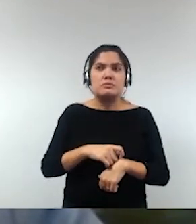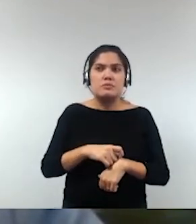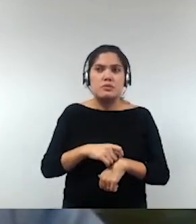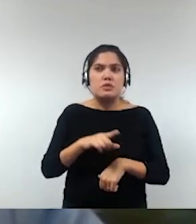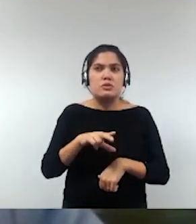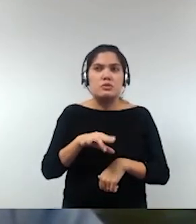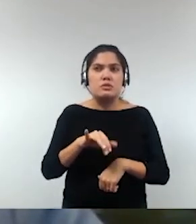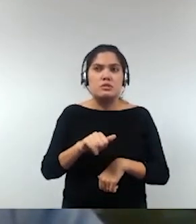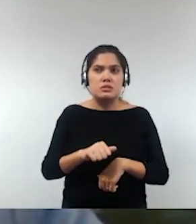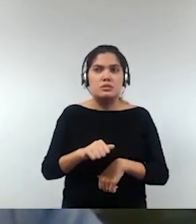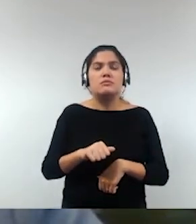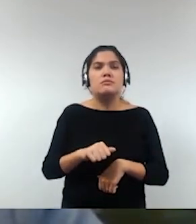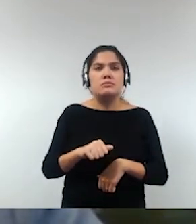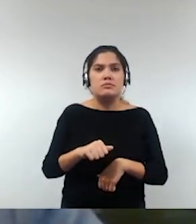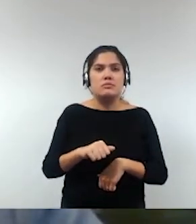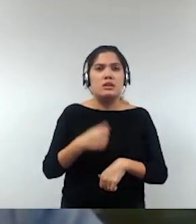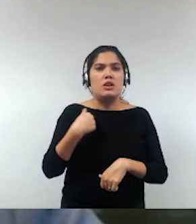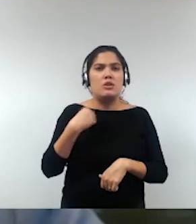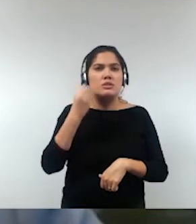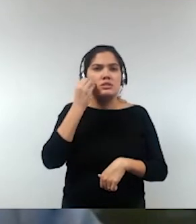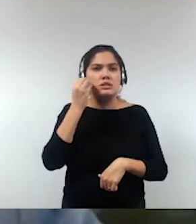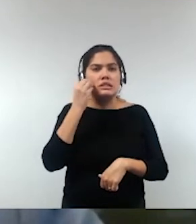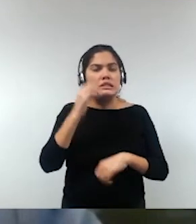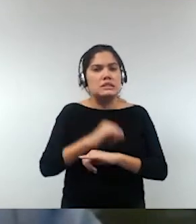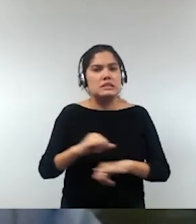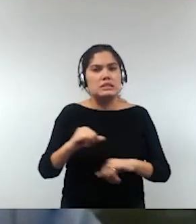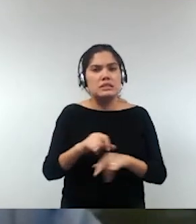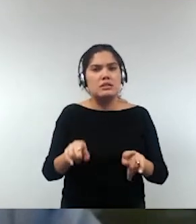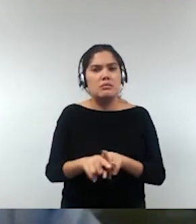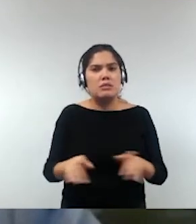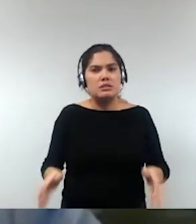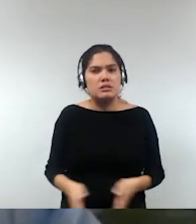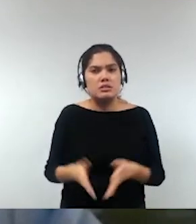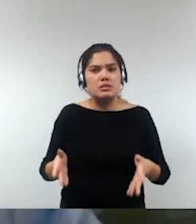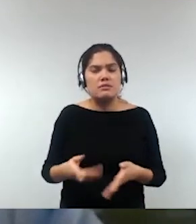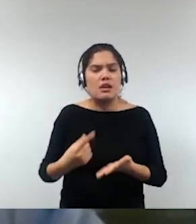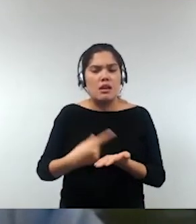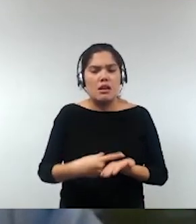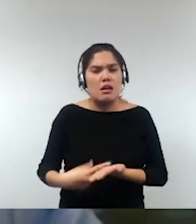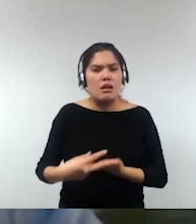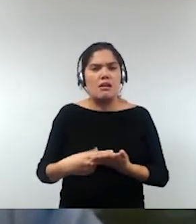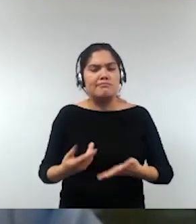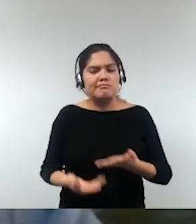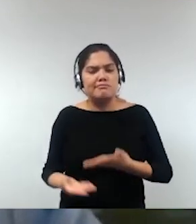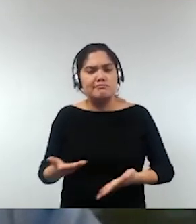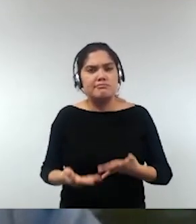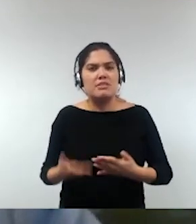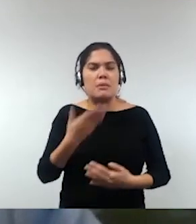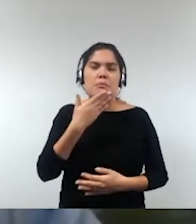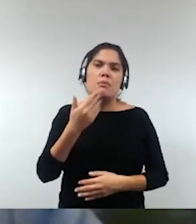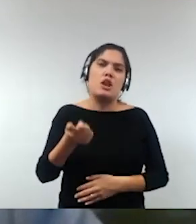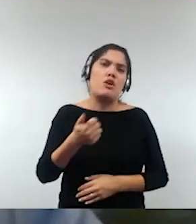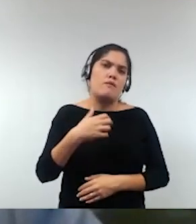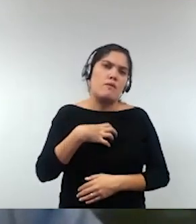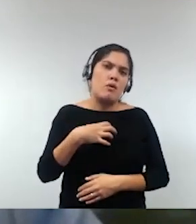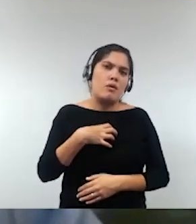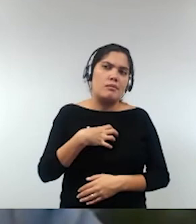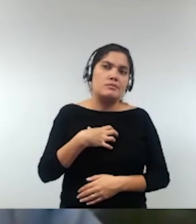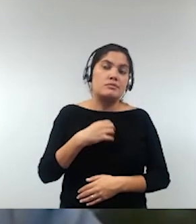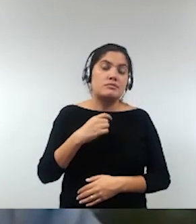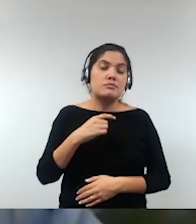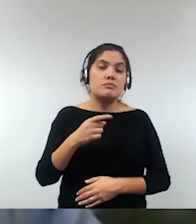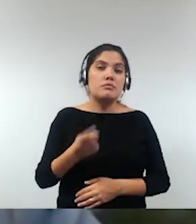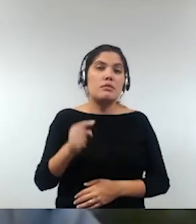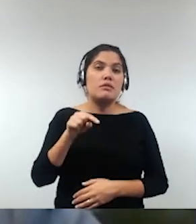Lúcia, e que tento promover e incentivar a conciliação. porque é a melhor forma. Você entrar